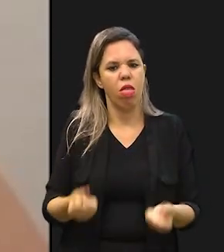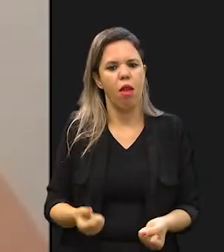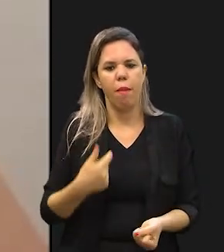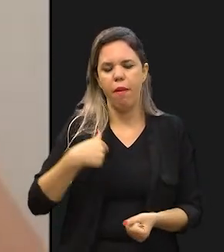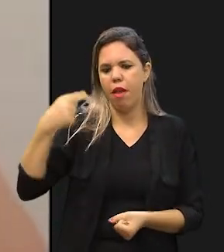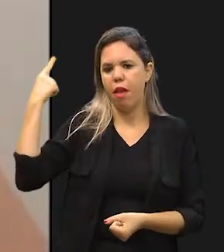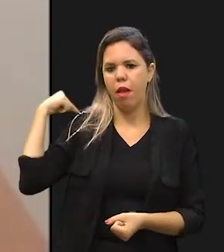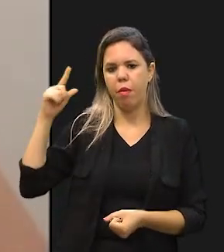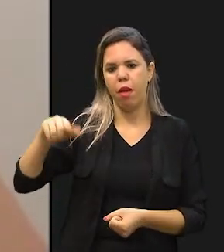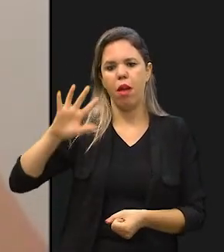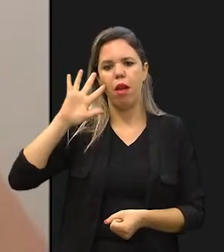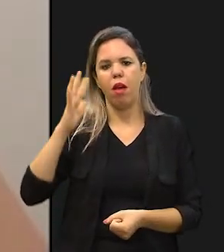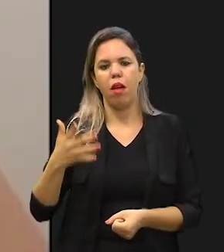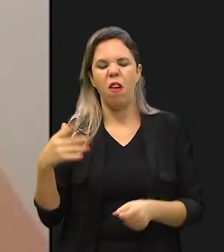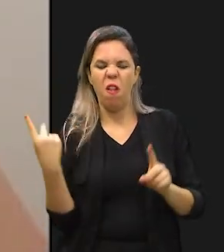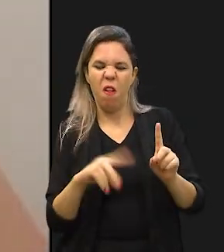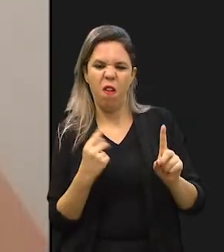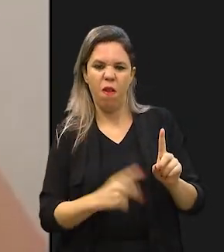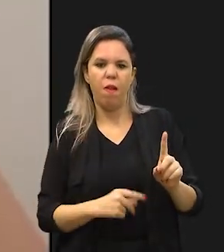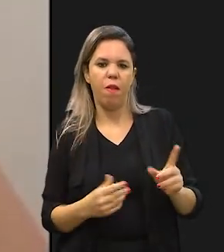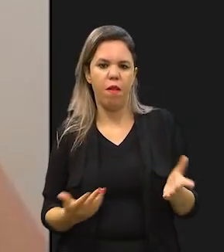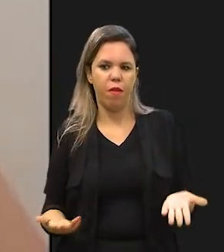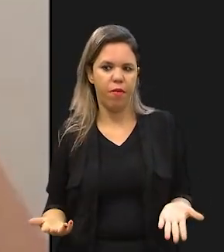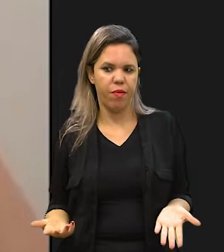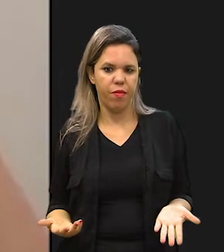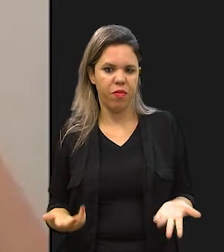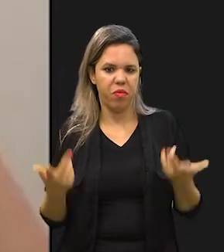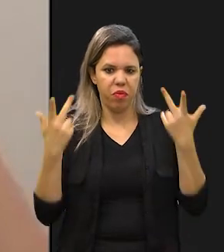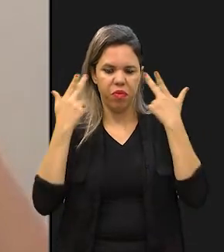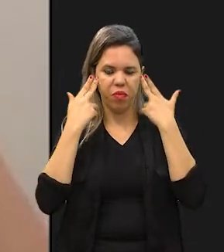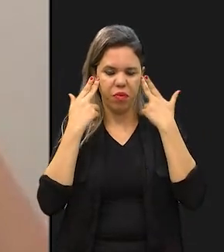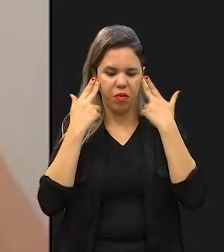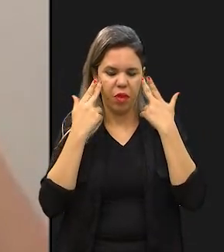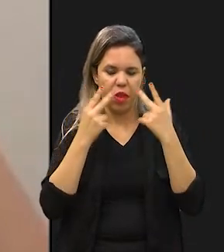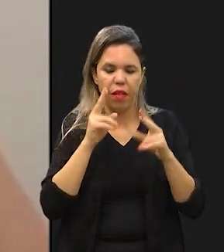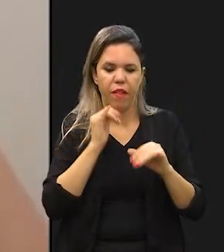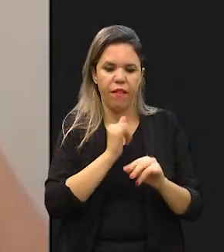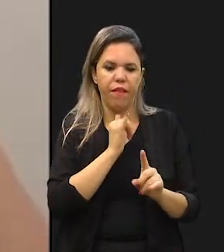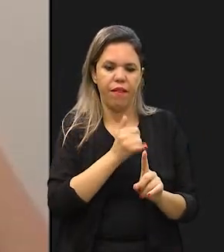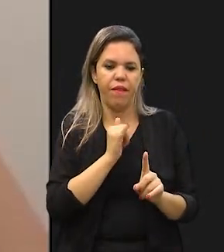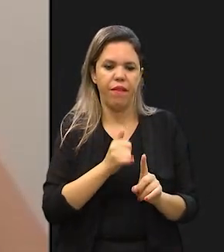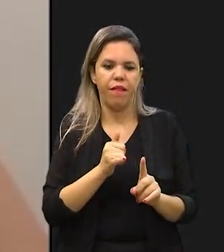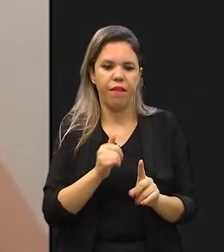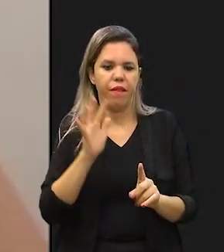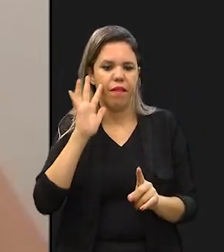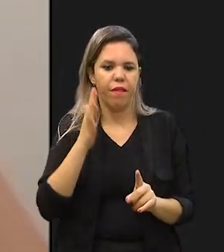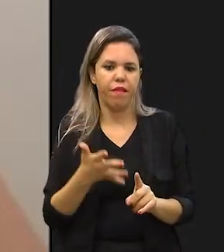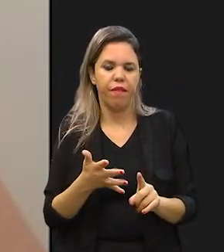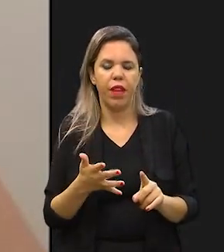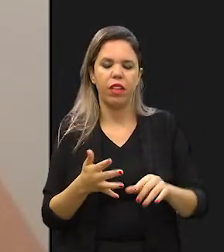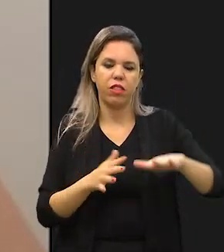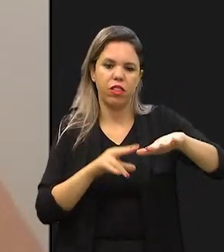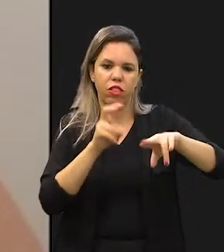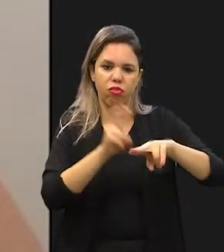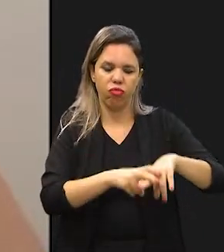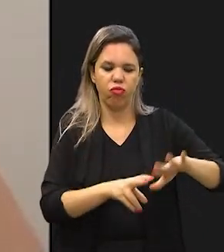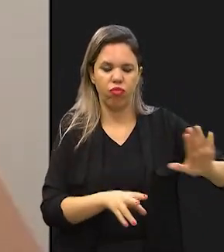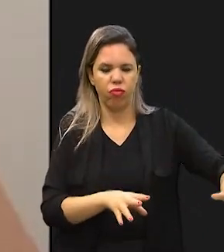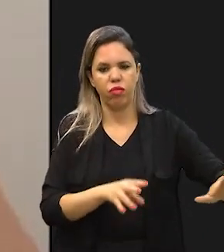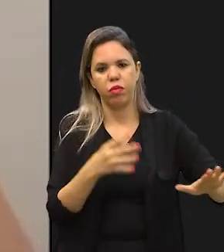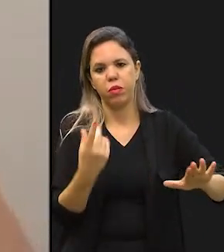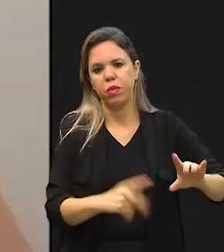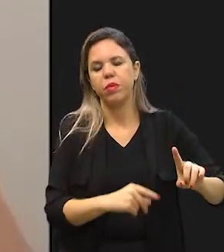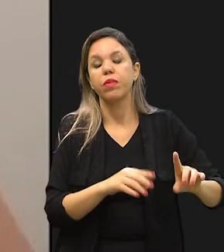mas na minha época, isso aí resolvia com cinta. E, nossa, isso é muito comum de ouvir. Isso aí a gente resolvia colocando de castigo. Isso aí a